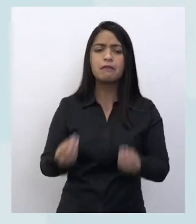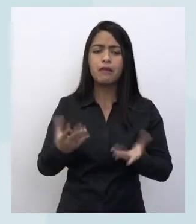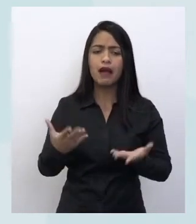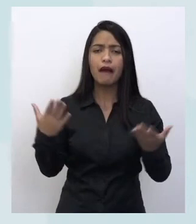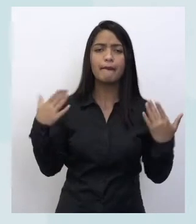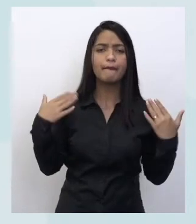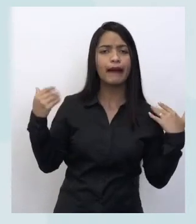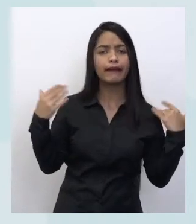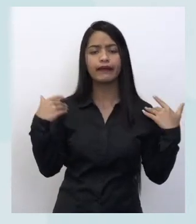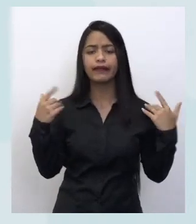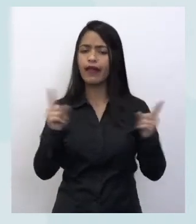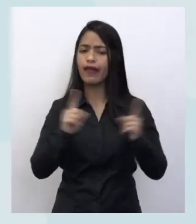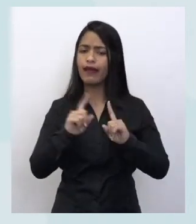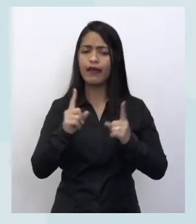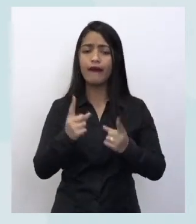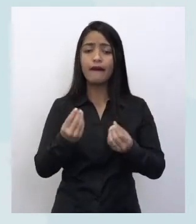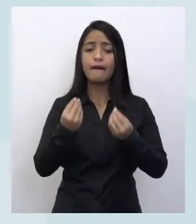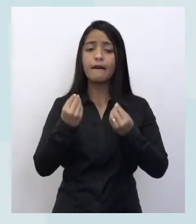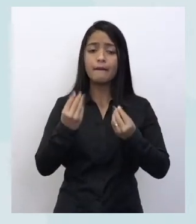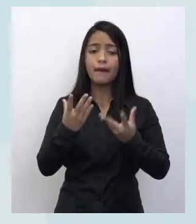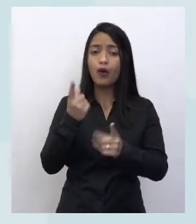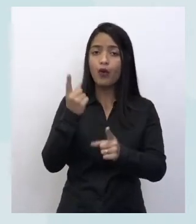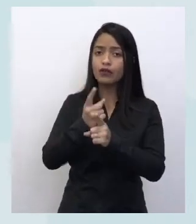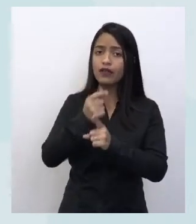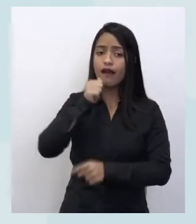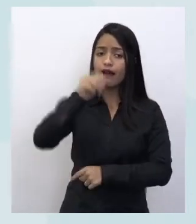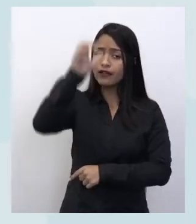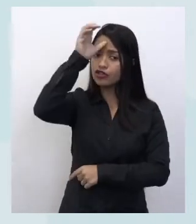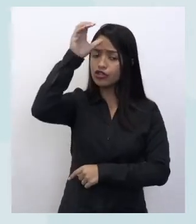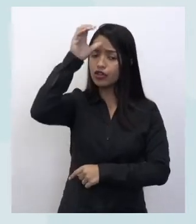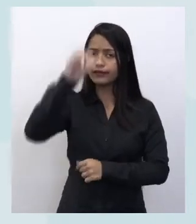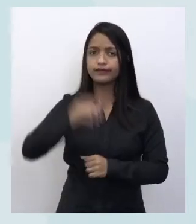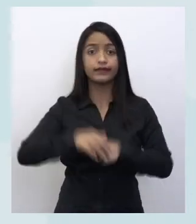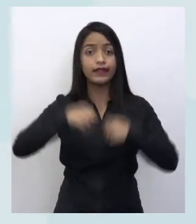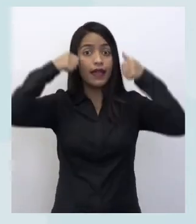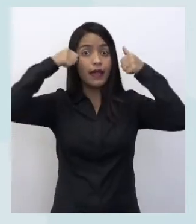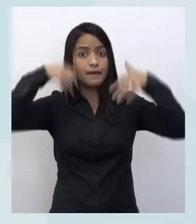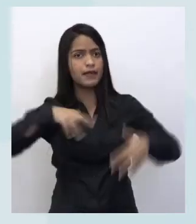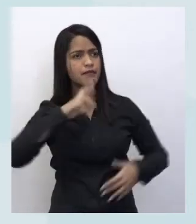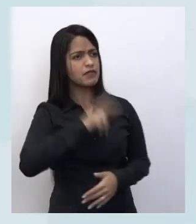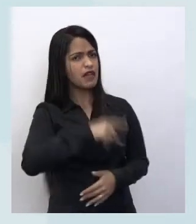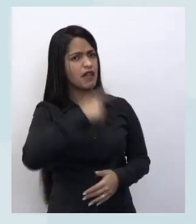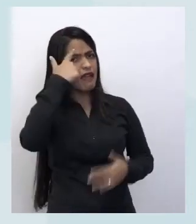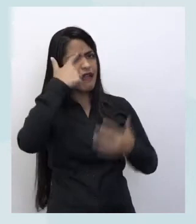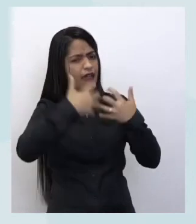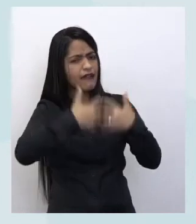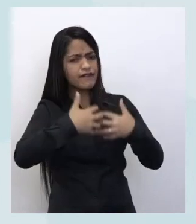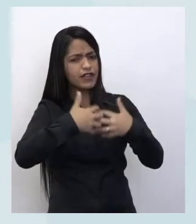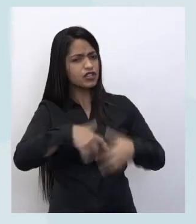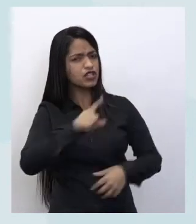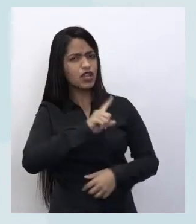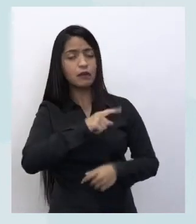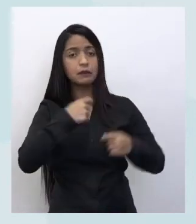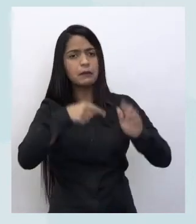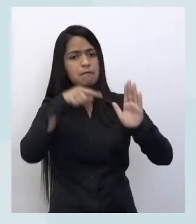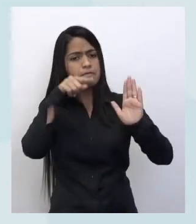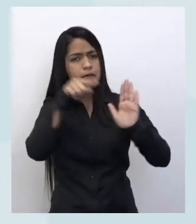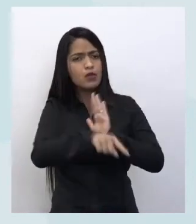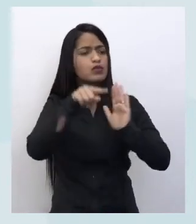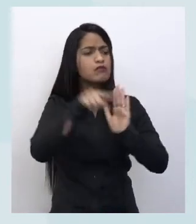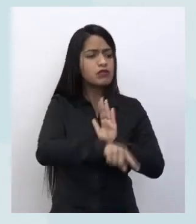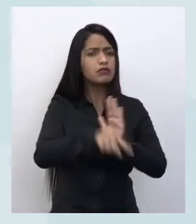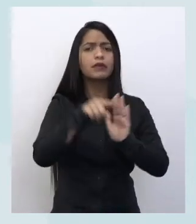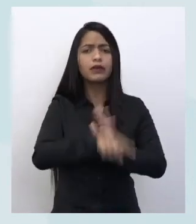sobre isso. De refletir, não. Contestou Emília. Temos de indagar, de perguntar por ela e